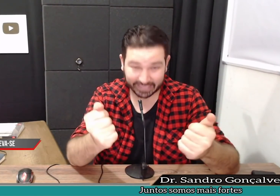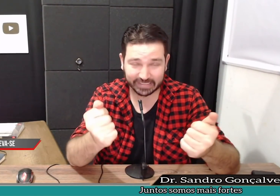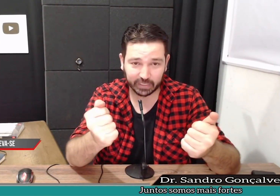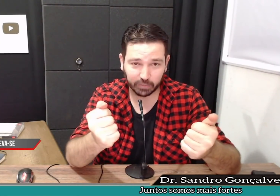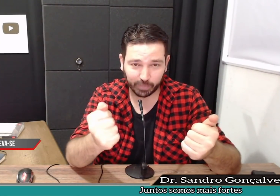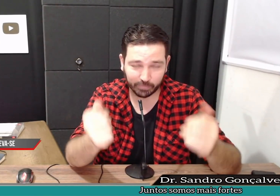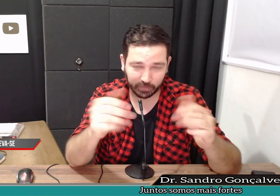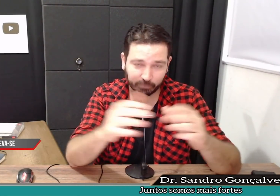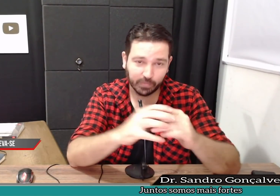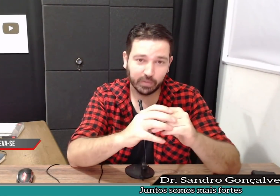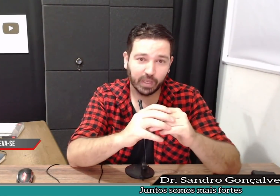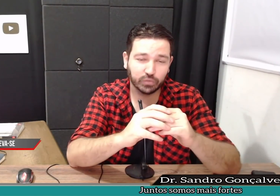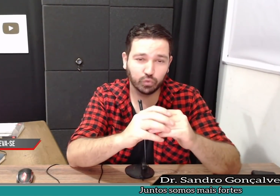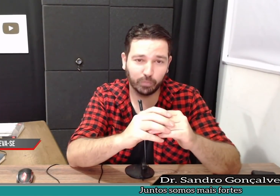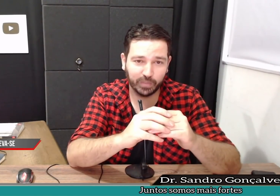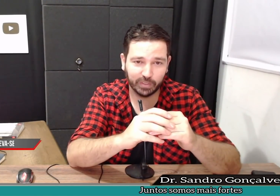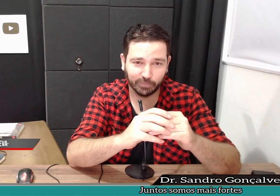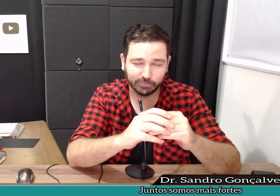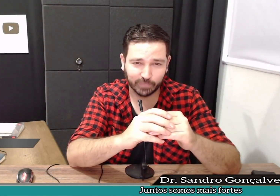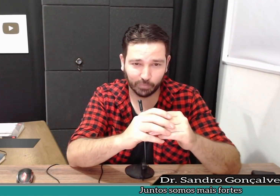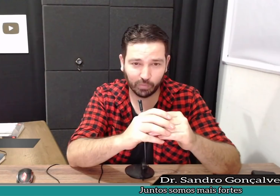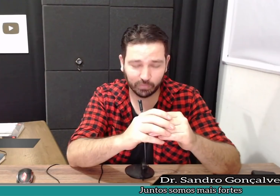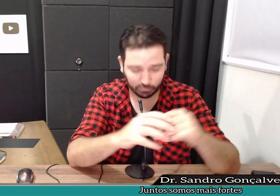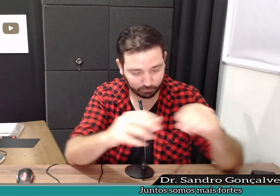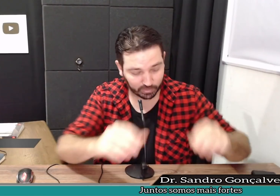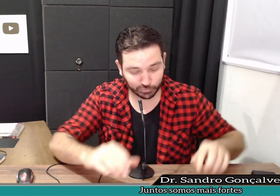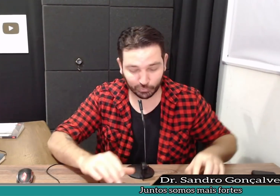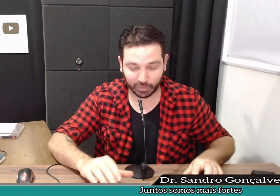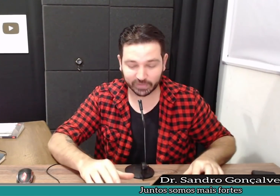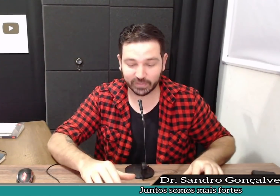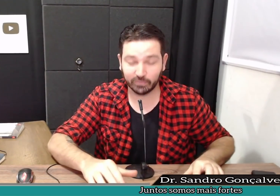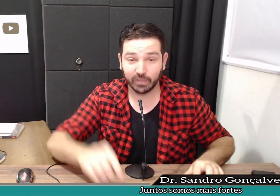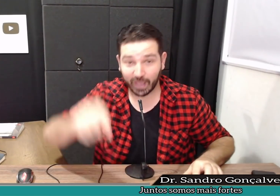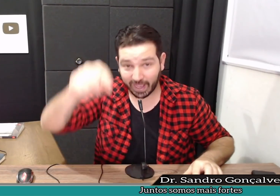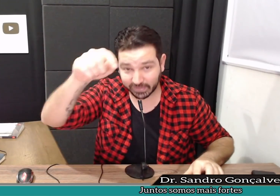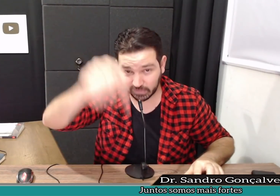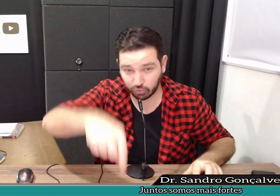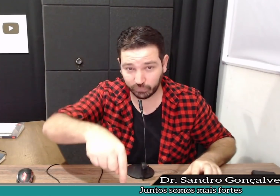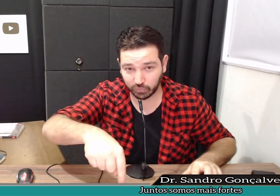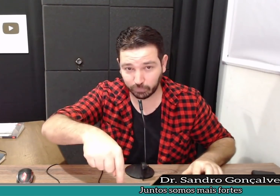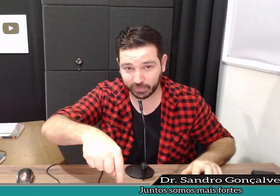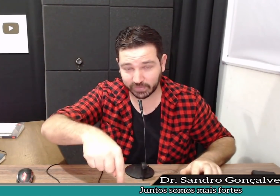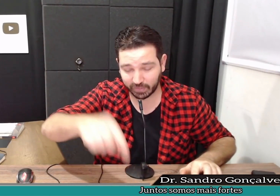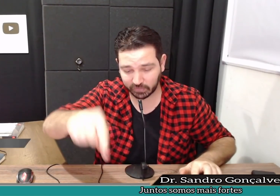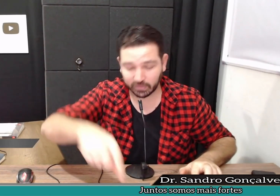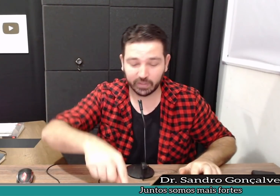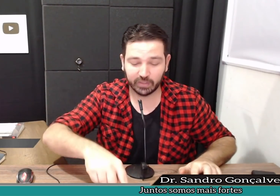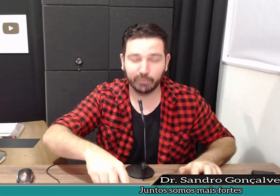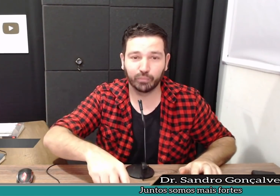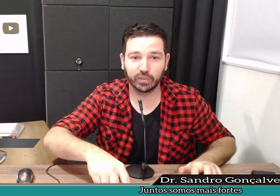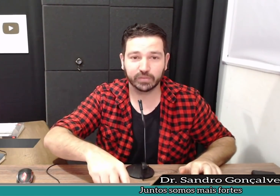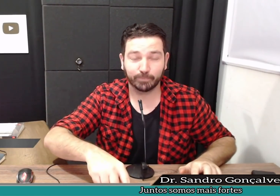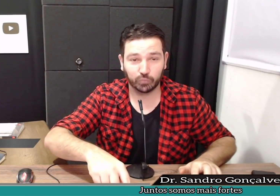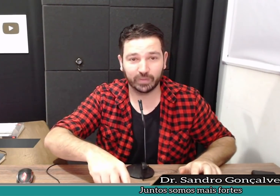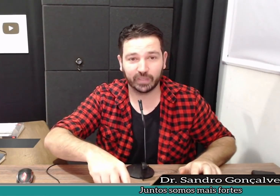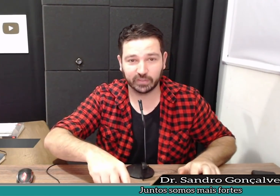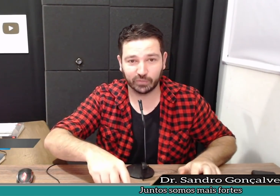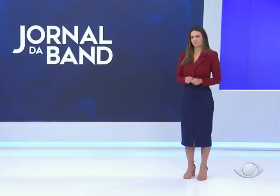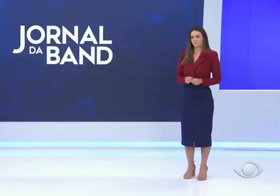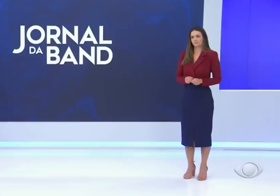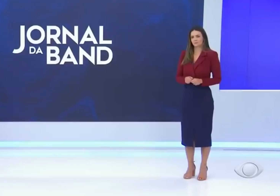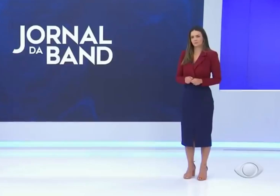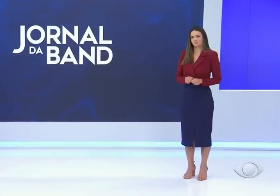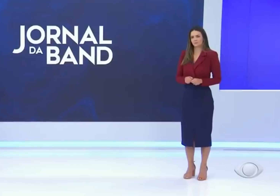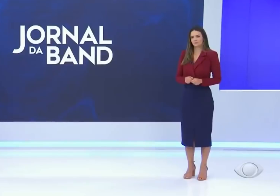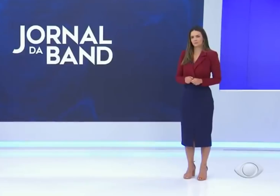trazer aqui pra mim a sua opinião, tá bom? Um beijo no coração, assiste o vídeo do presidente e depois do André